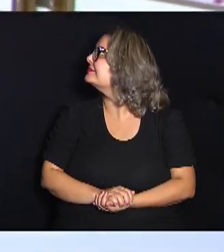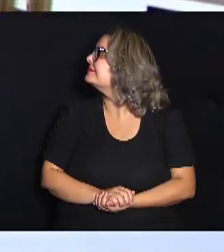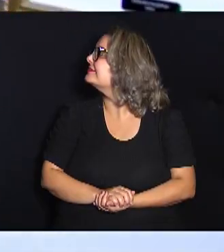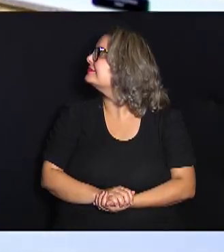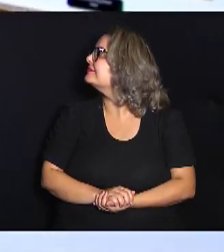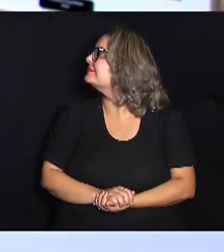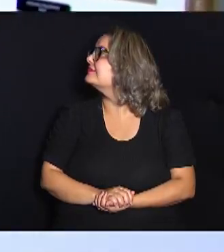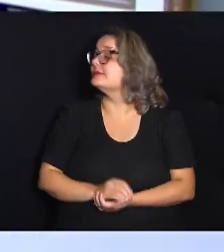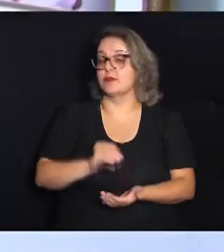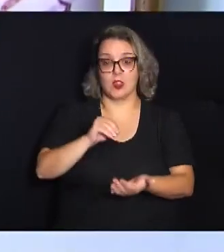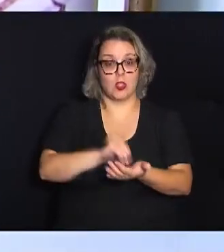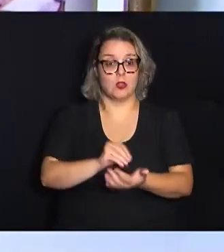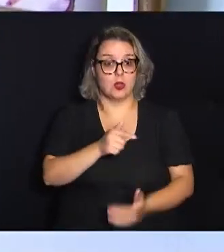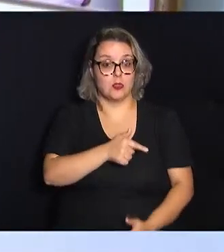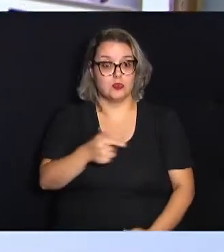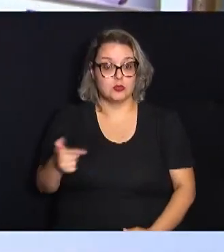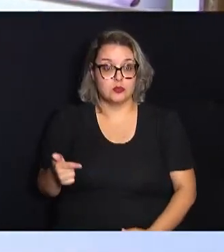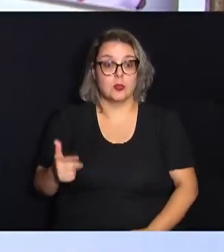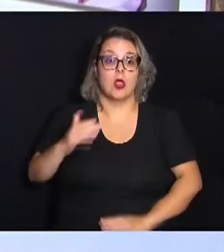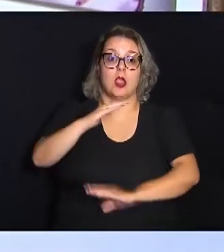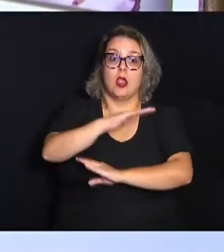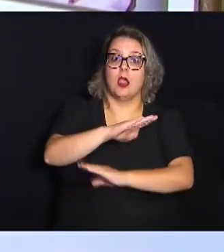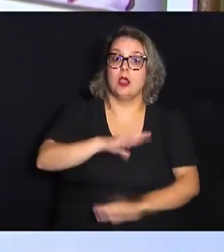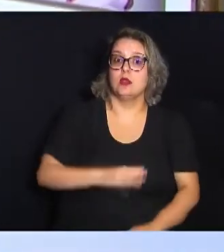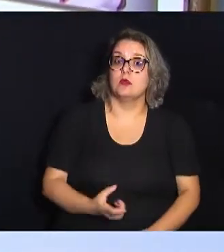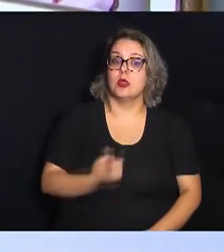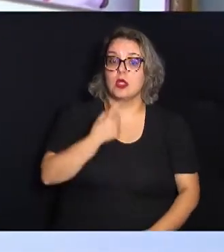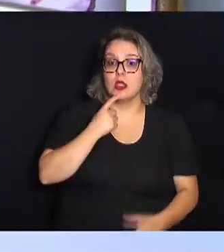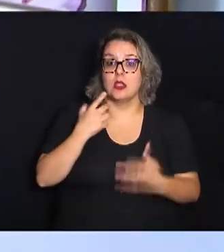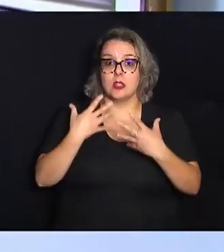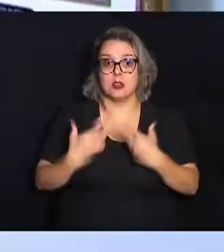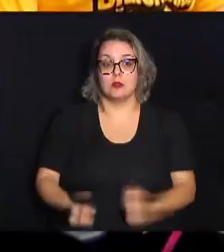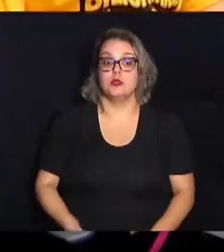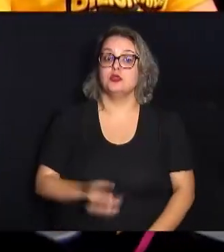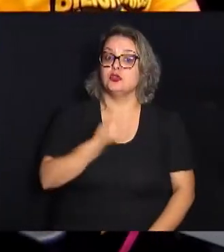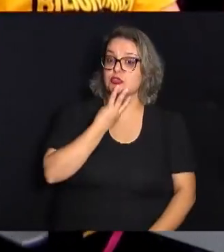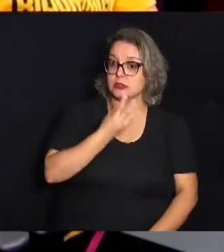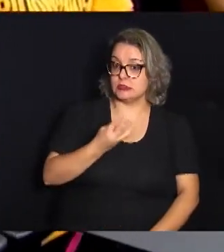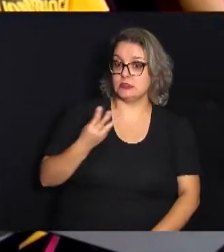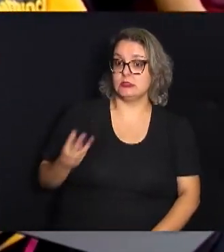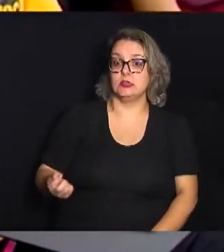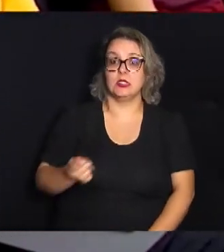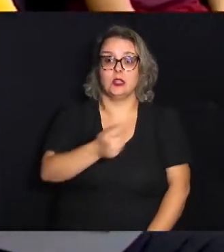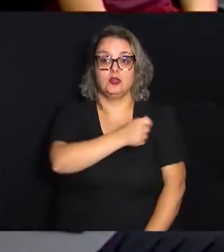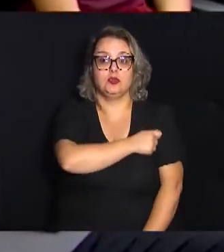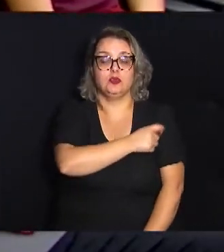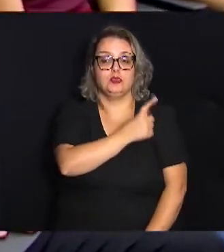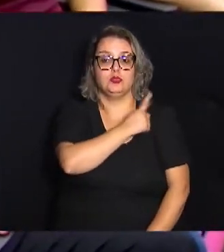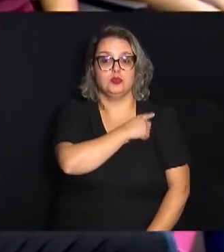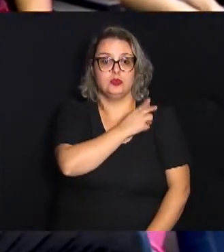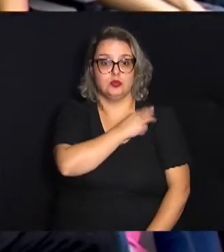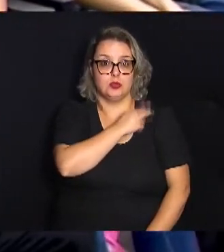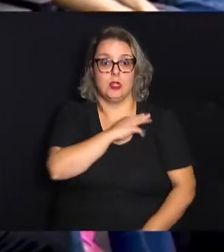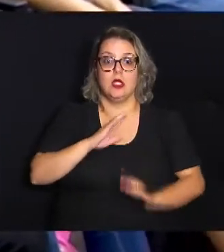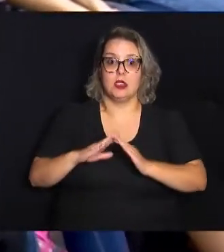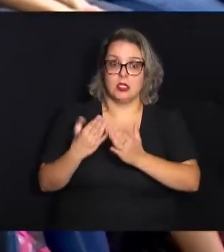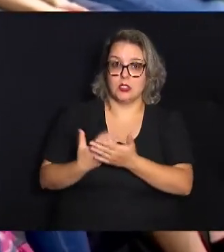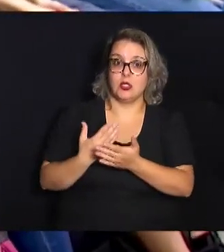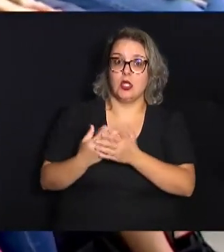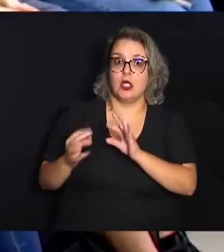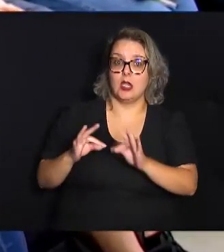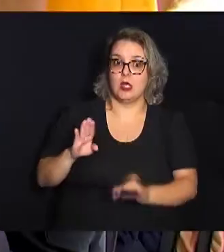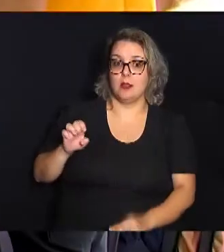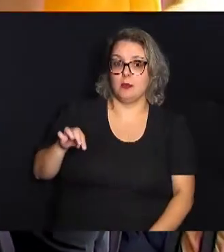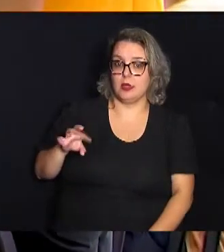Na última semana, a Câmara Municipal recebeu a visita de 33 alunos do ensino médio da Escola Técnica Estadual